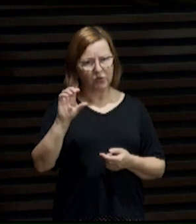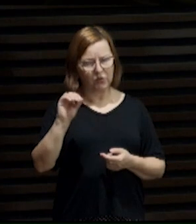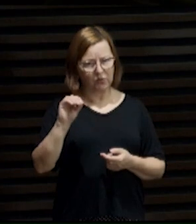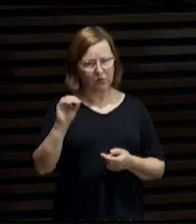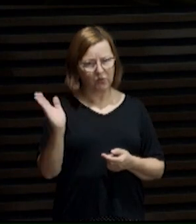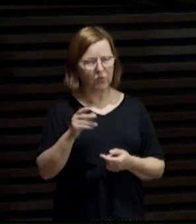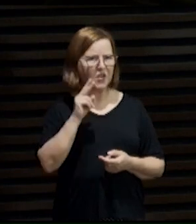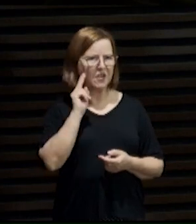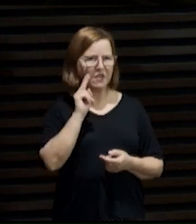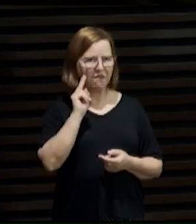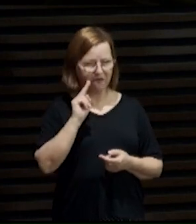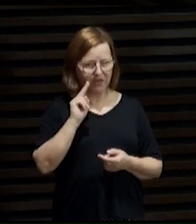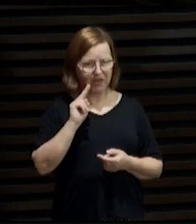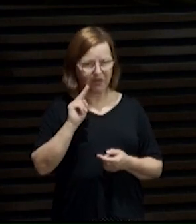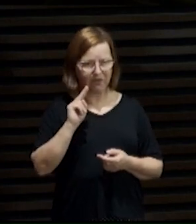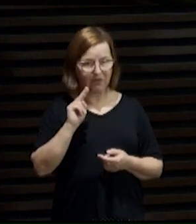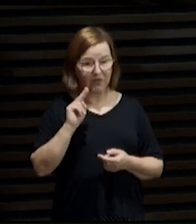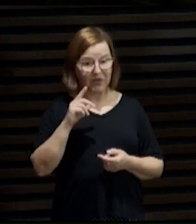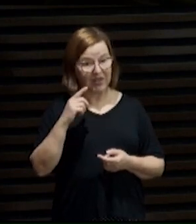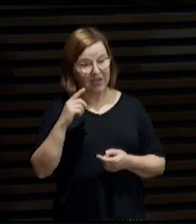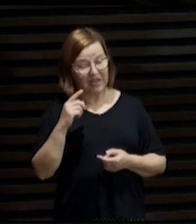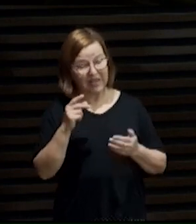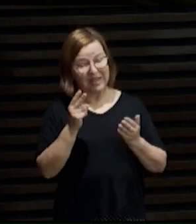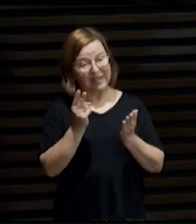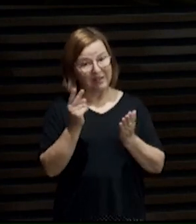única videira? Pois é, irmãs.